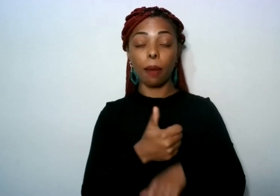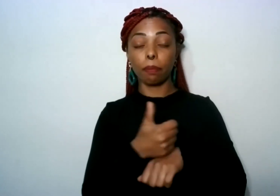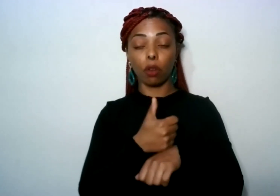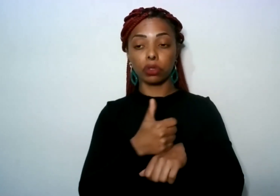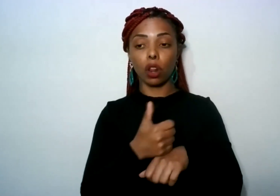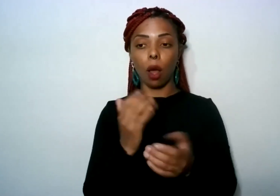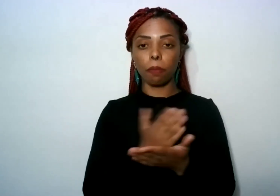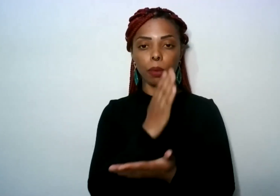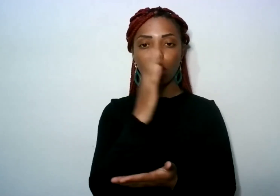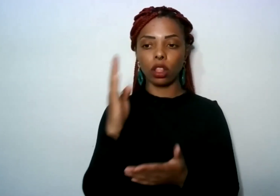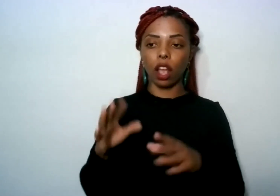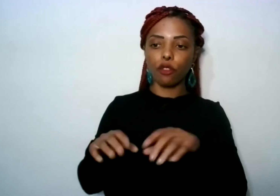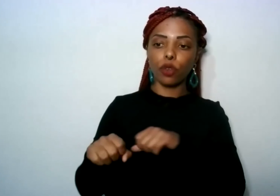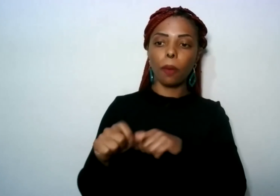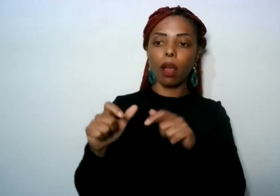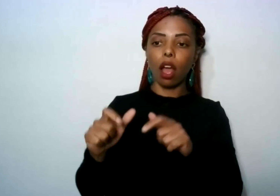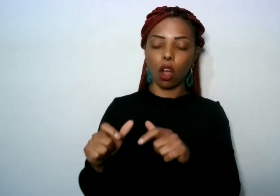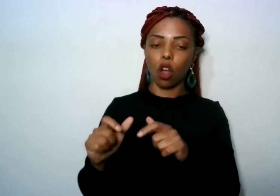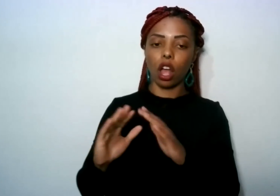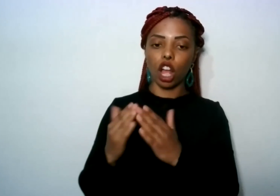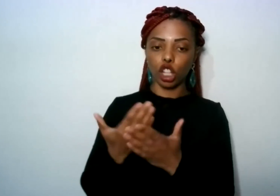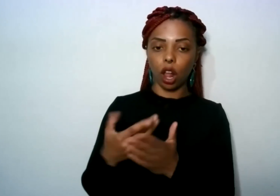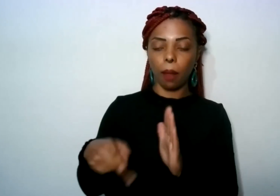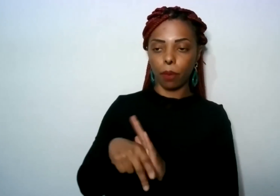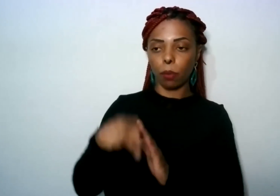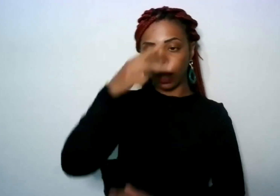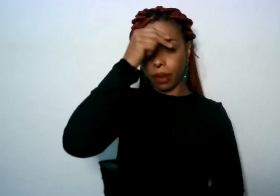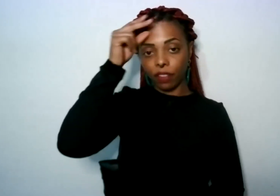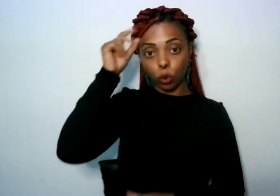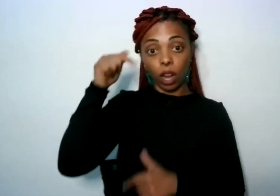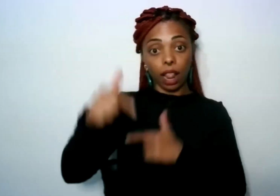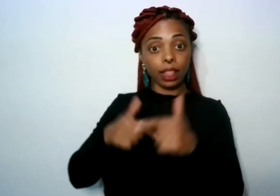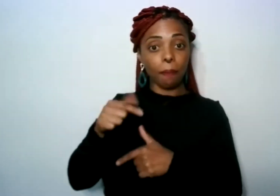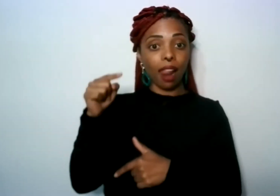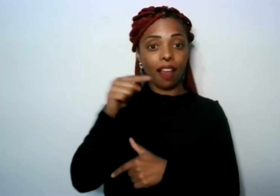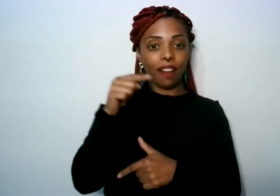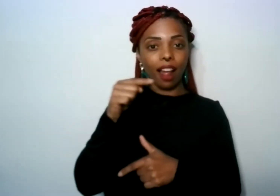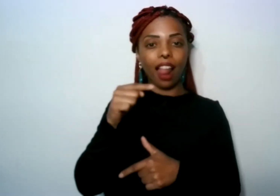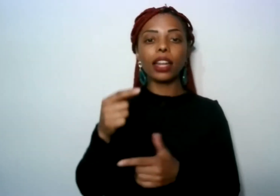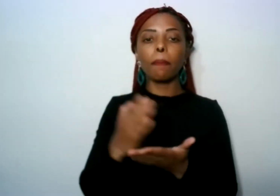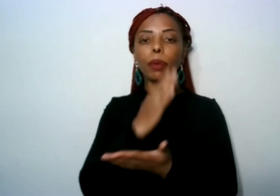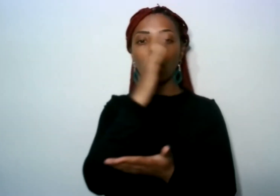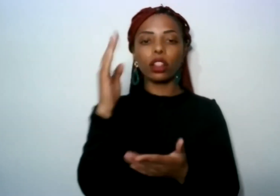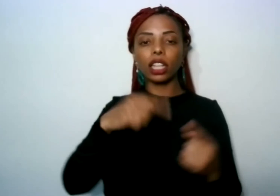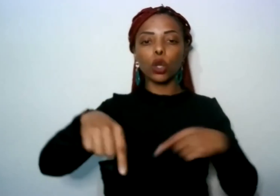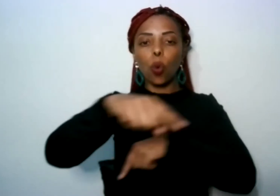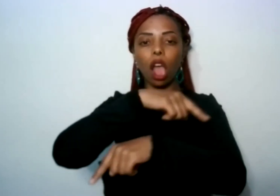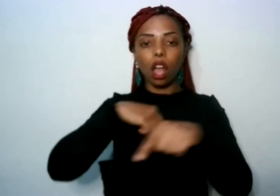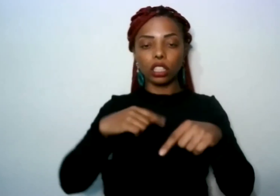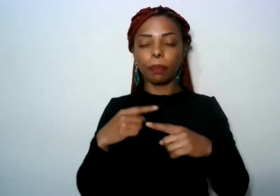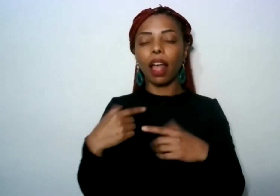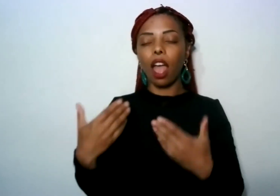pela pela própria escola da prefeitura e atuava na sessão circulante quando ele foi diretor que mudou-se o nome